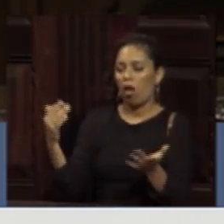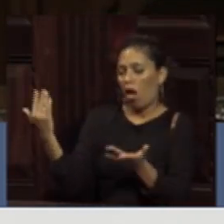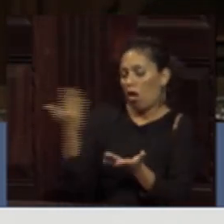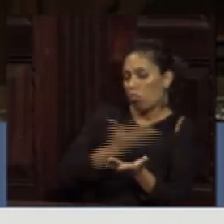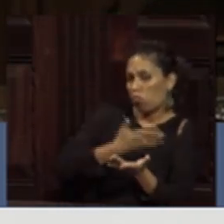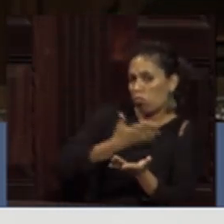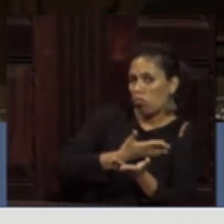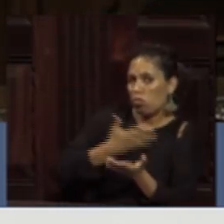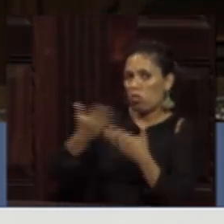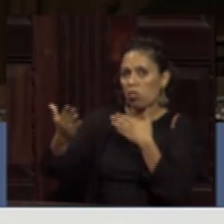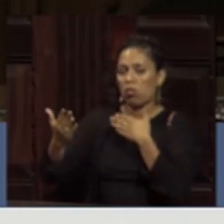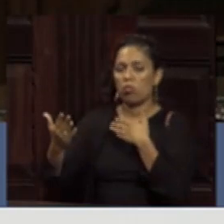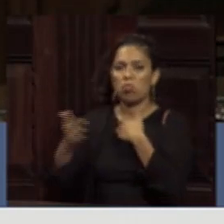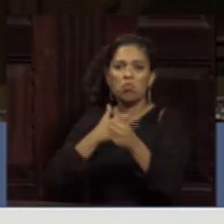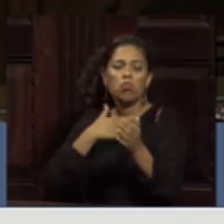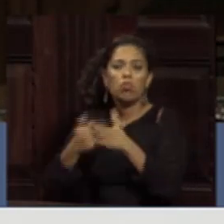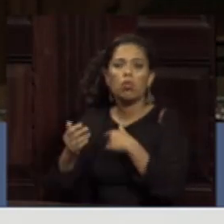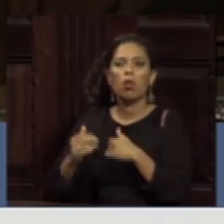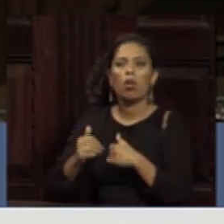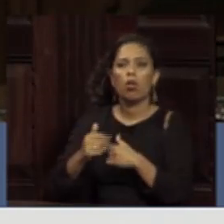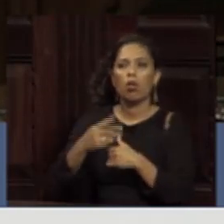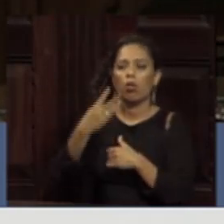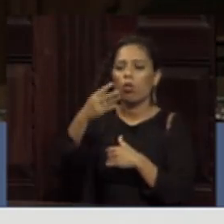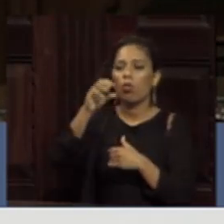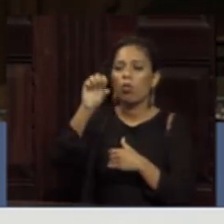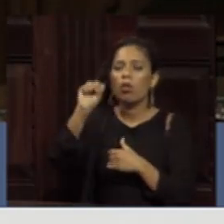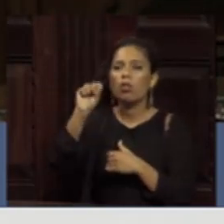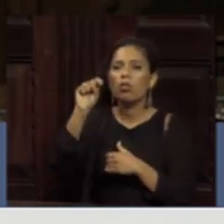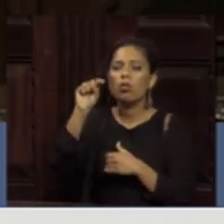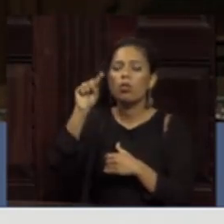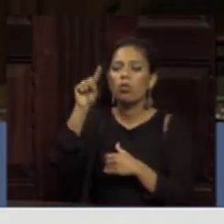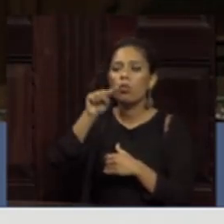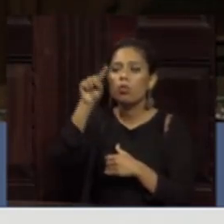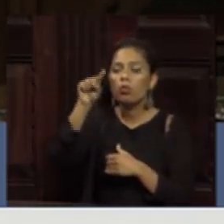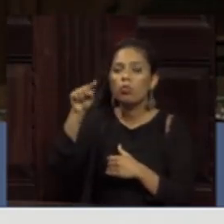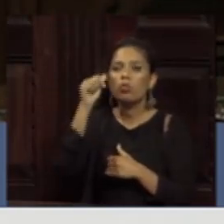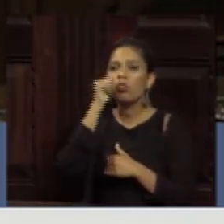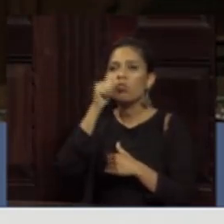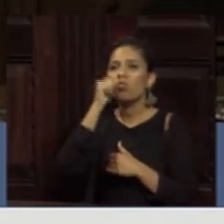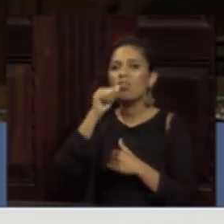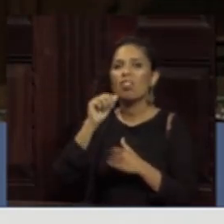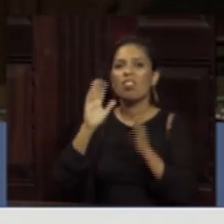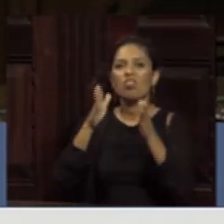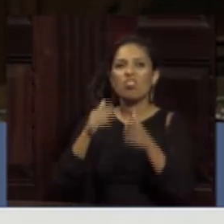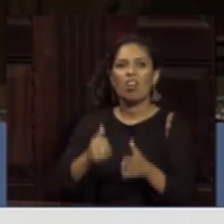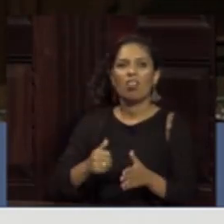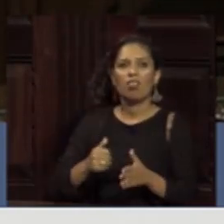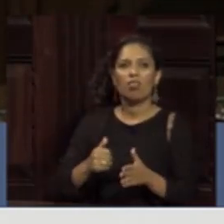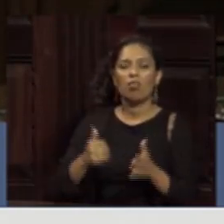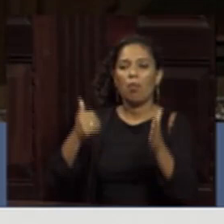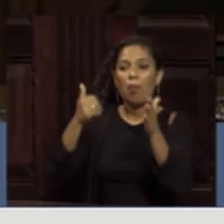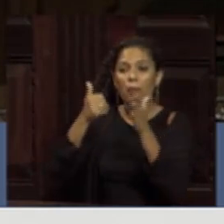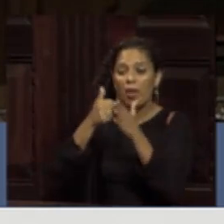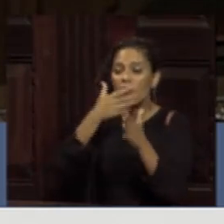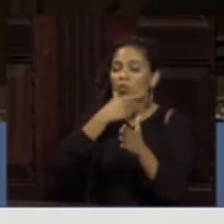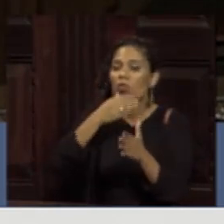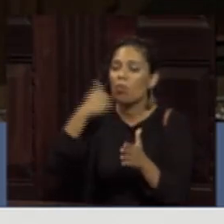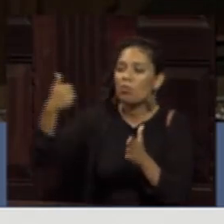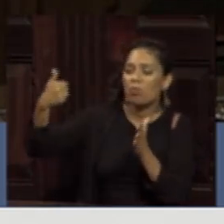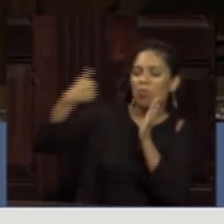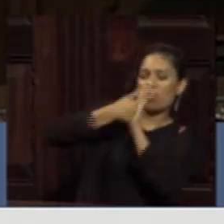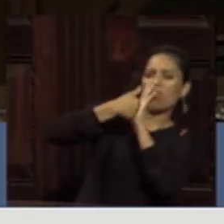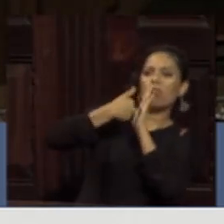companheiros, etc. Quer dizer, a violência na proximidade. E esses são números